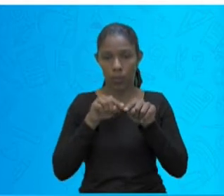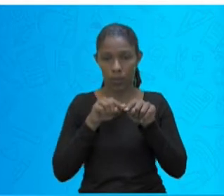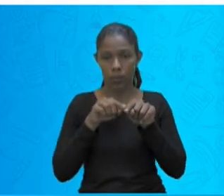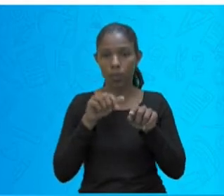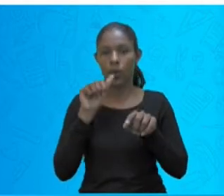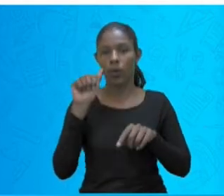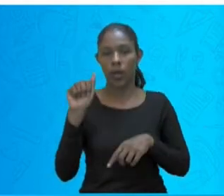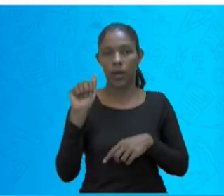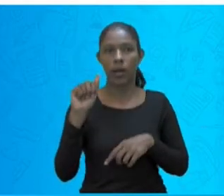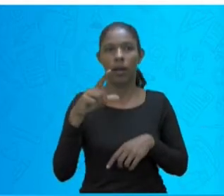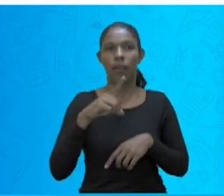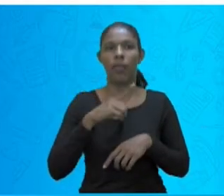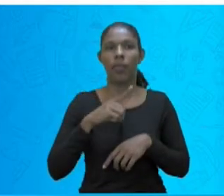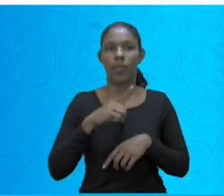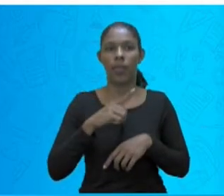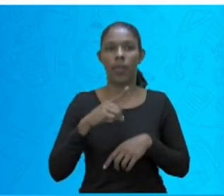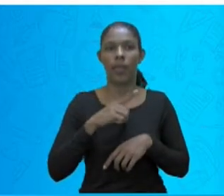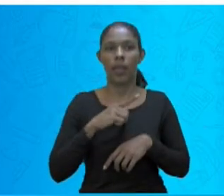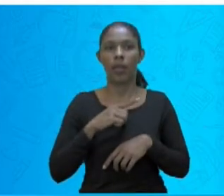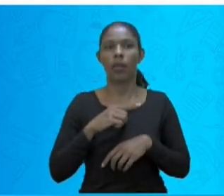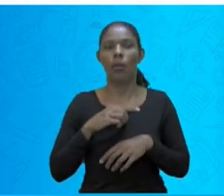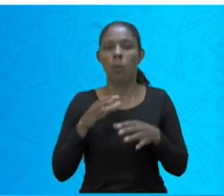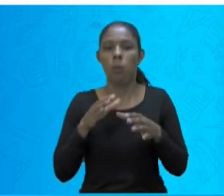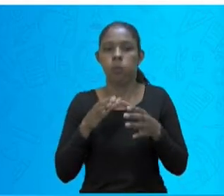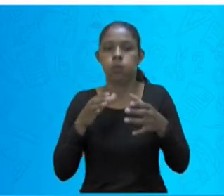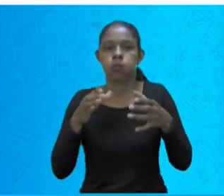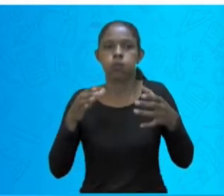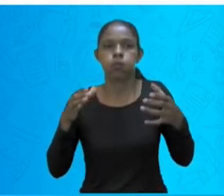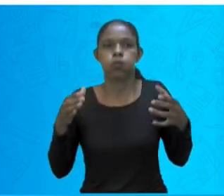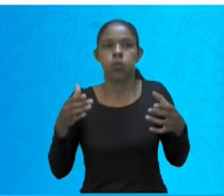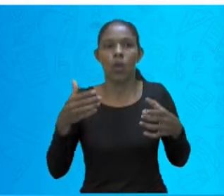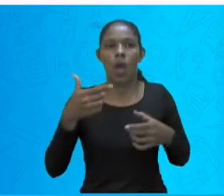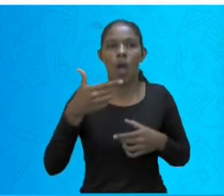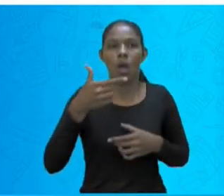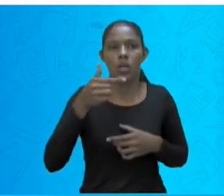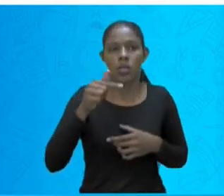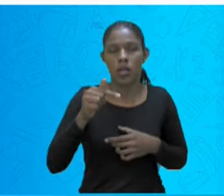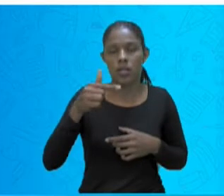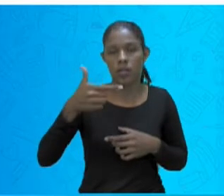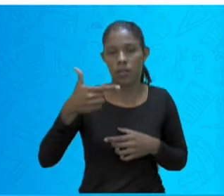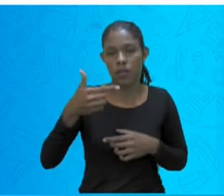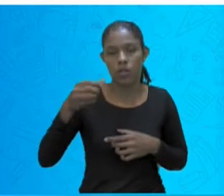cúbicos. E eu tenho o cubo B, cujo volume é